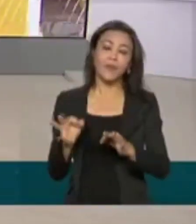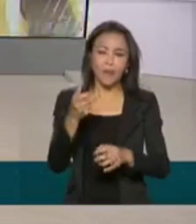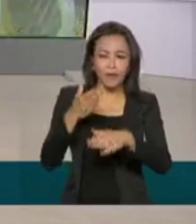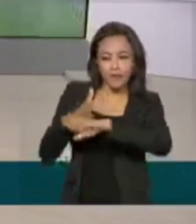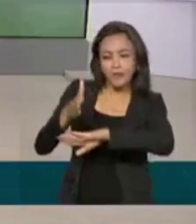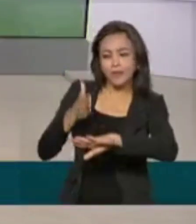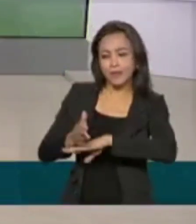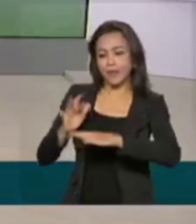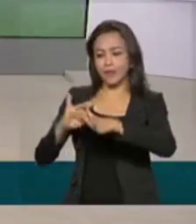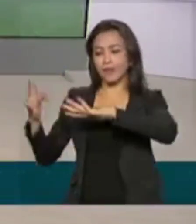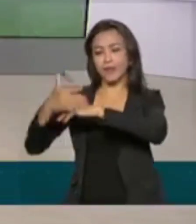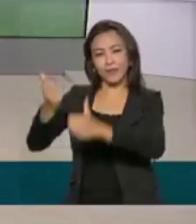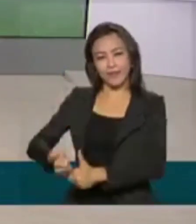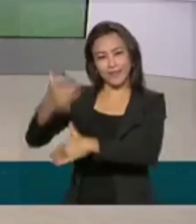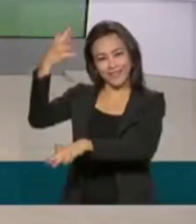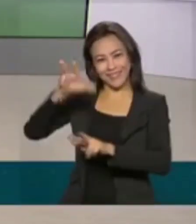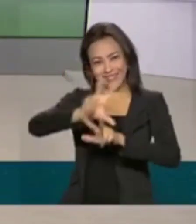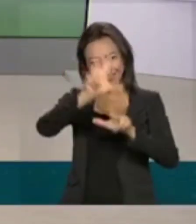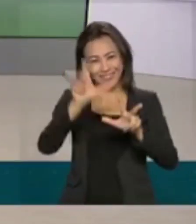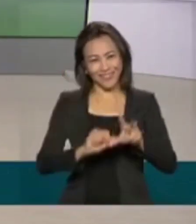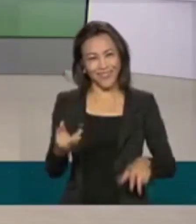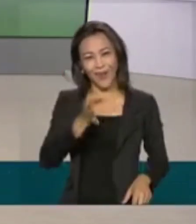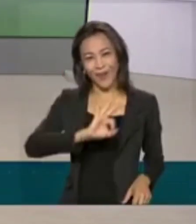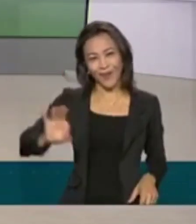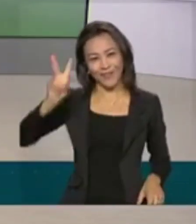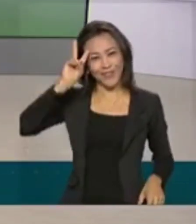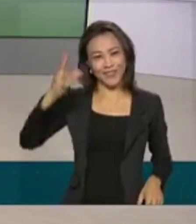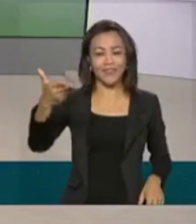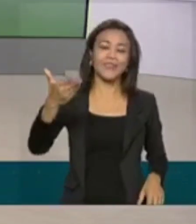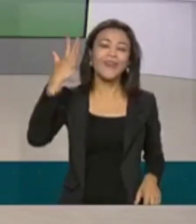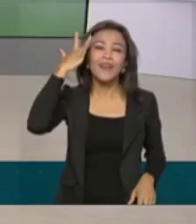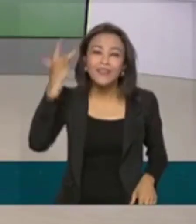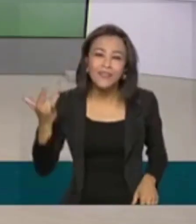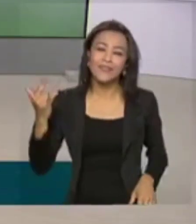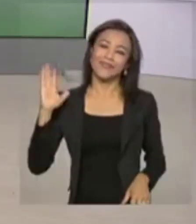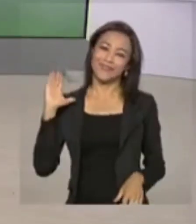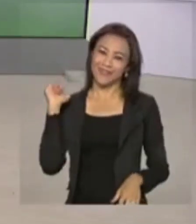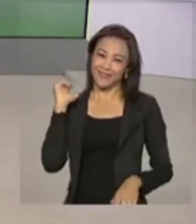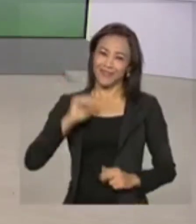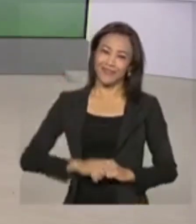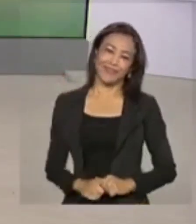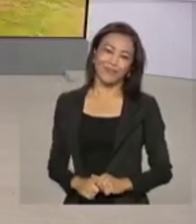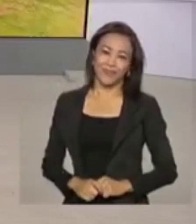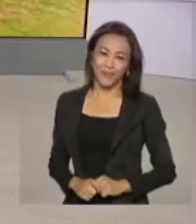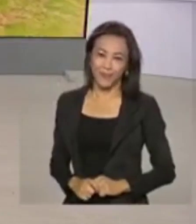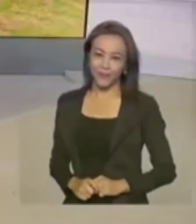acesse as redes sociais da TV Brasil. Uma ótima segunda-feira para você e até amanhã. Tchau, tchau.